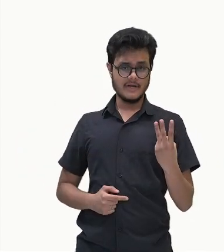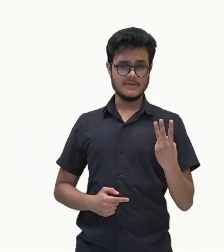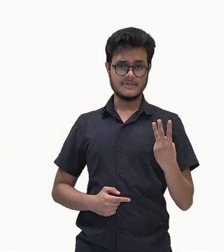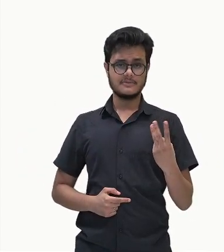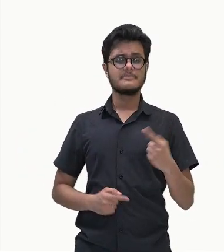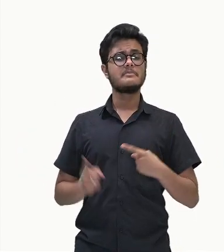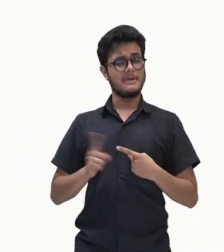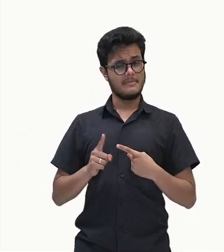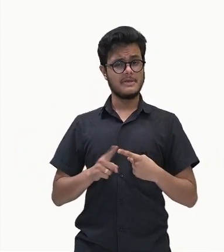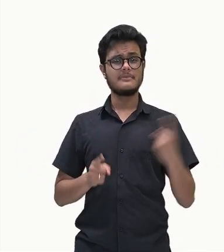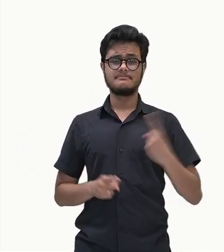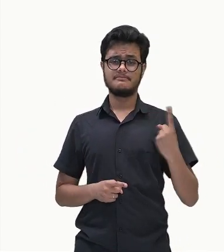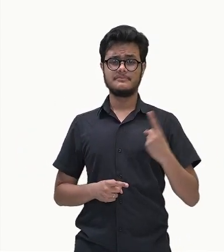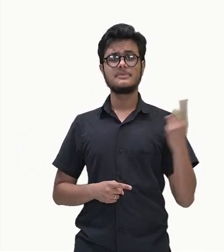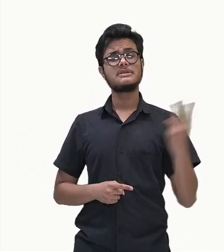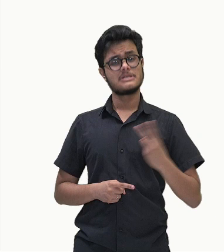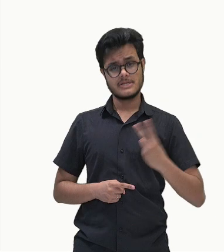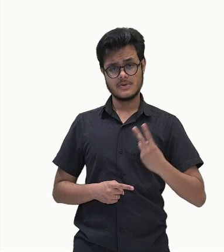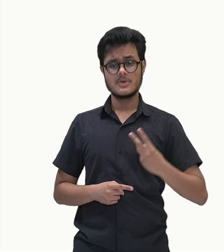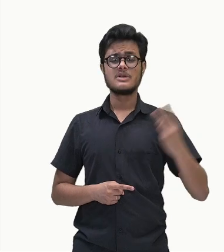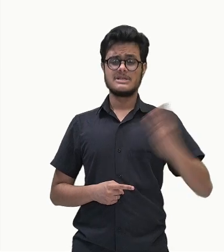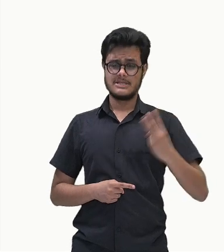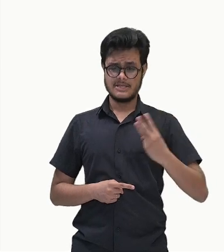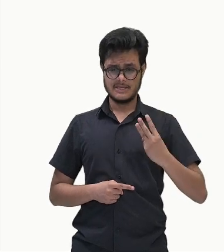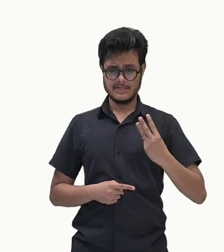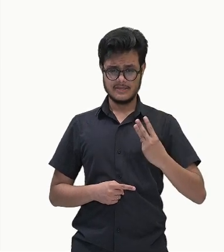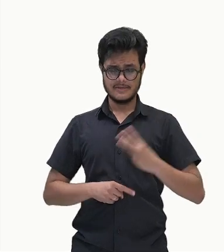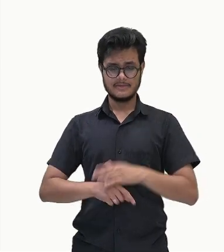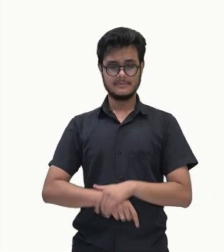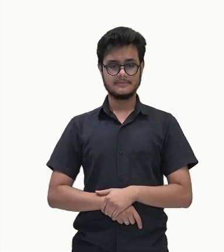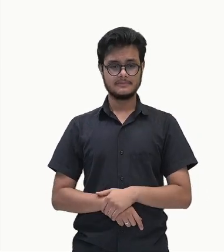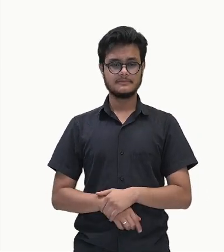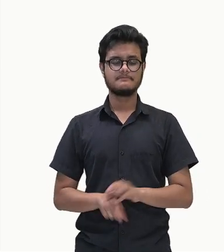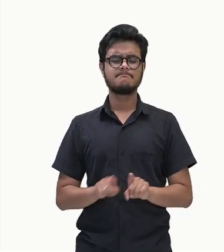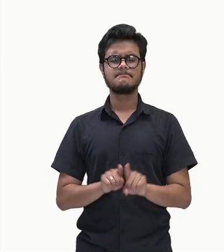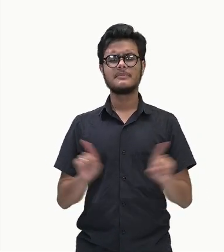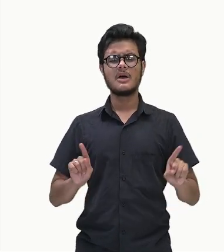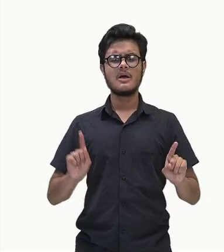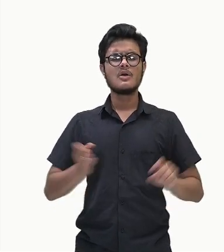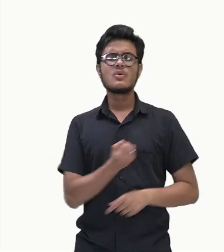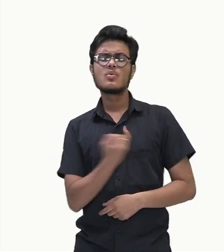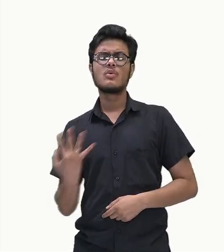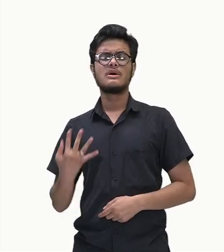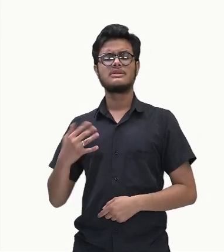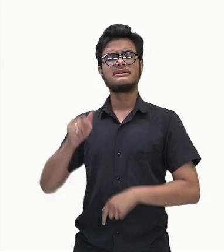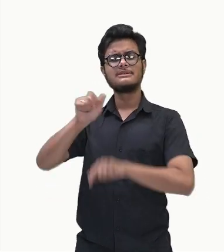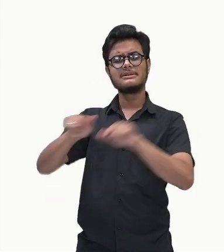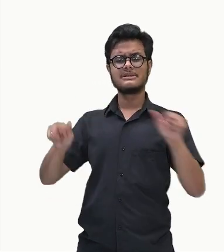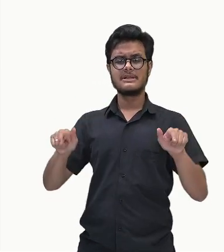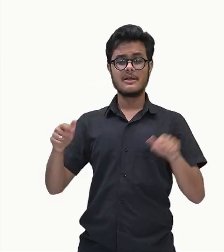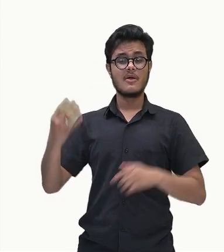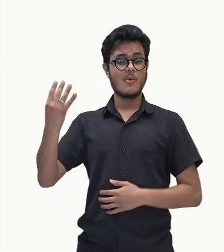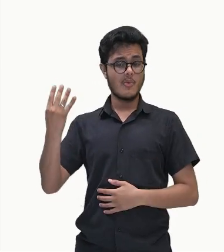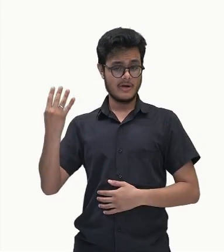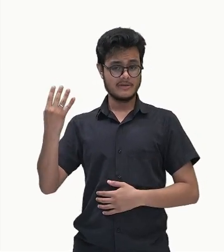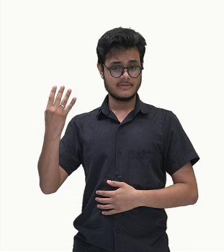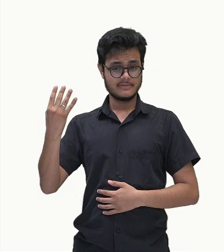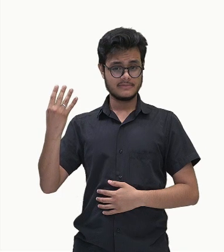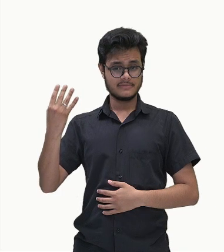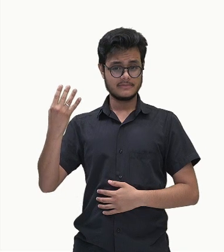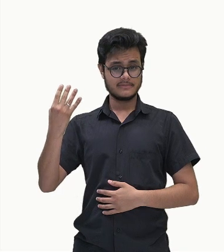o primeiro lugar o segundo lugar e o terceiro lugar mas nós temos quantas pessoas temos quatro pessoas